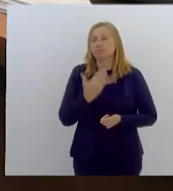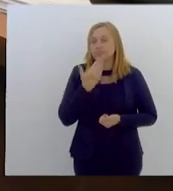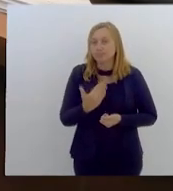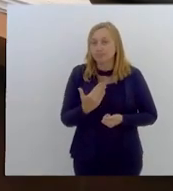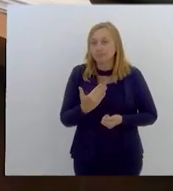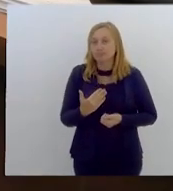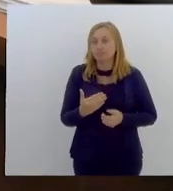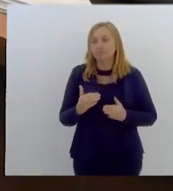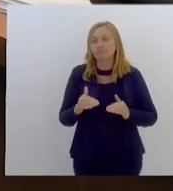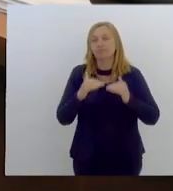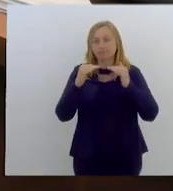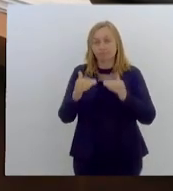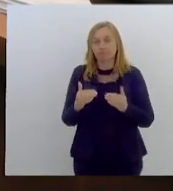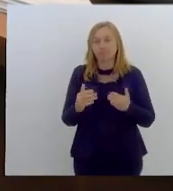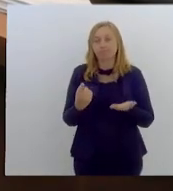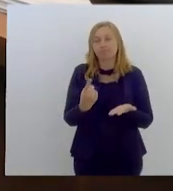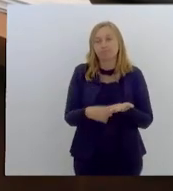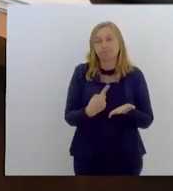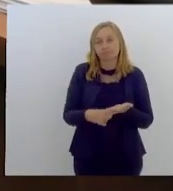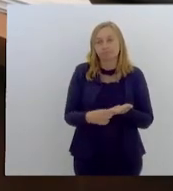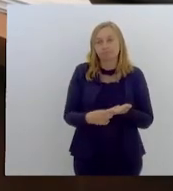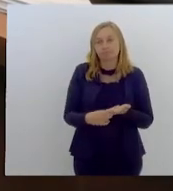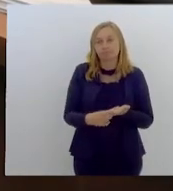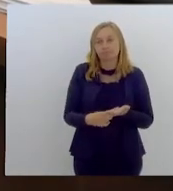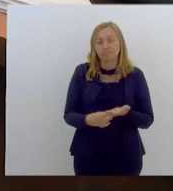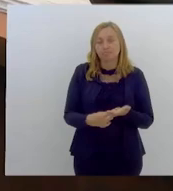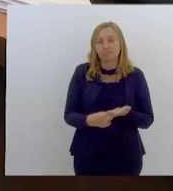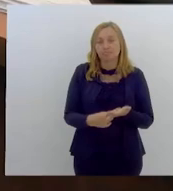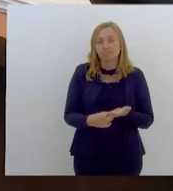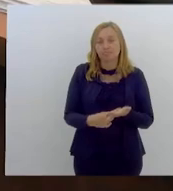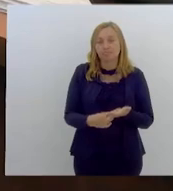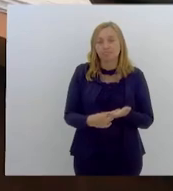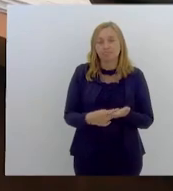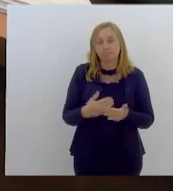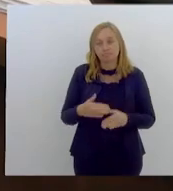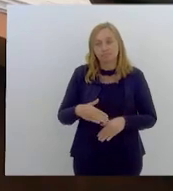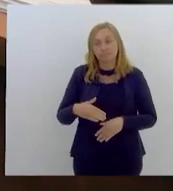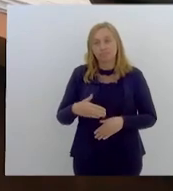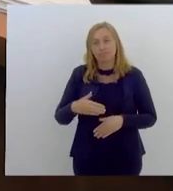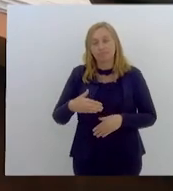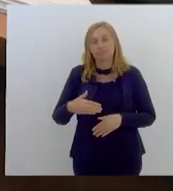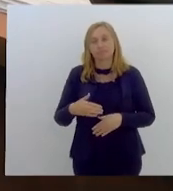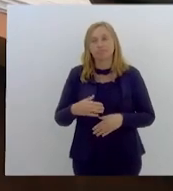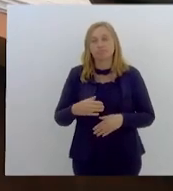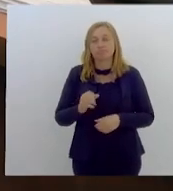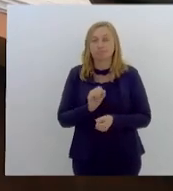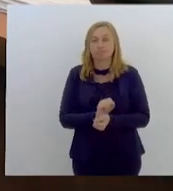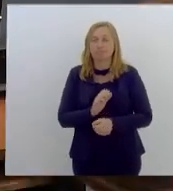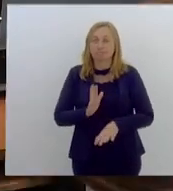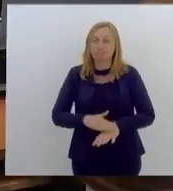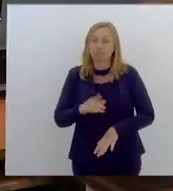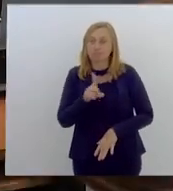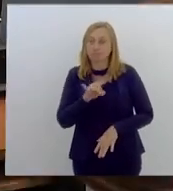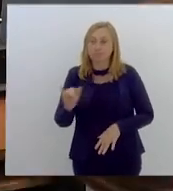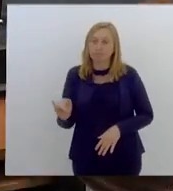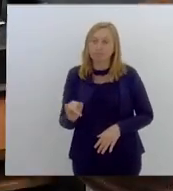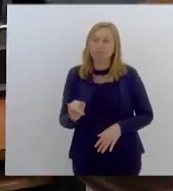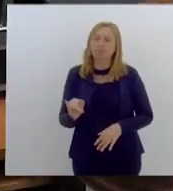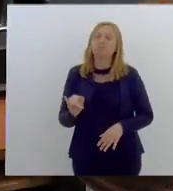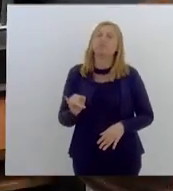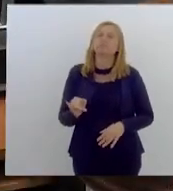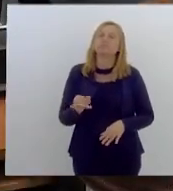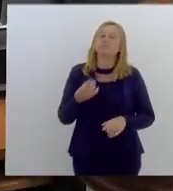Vossa Excelência que tente chegar a um acordo para a gente jogar essa discussão mais à frente, para que a gente, com segurança